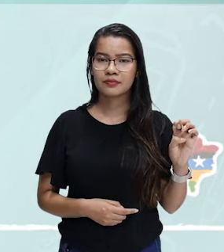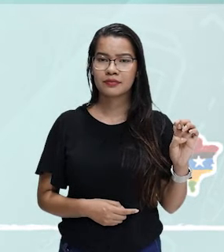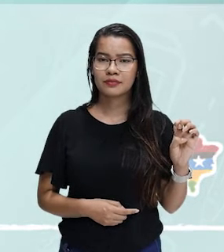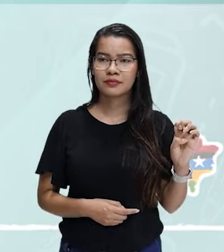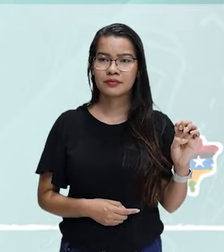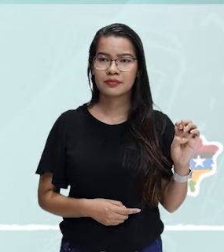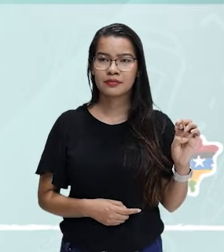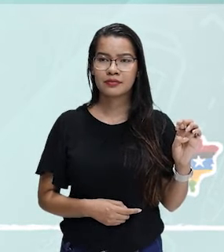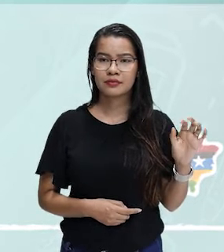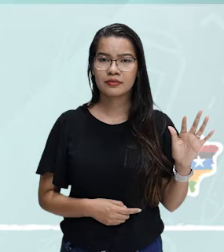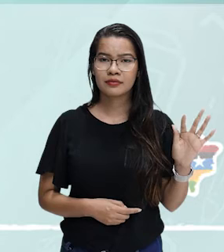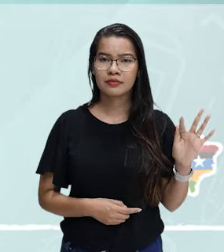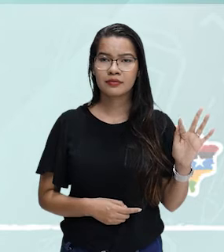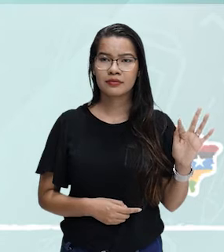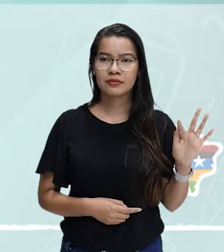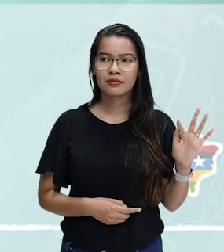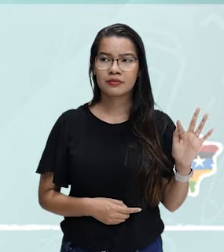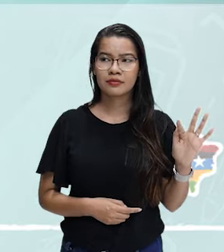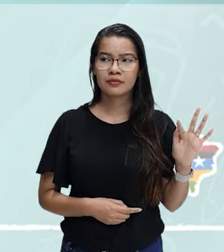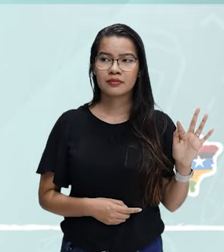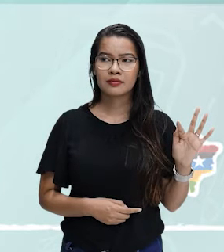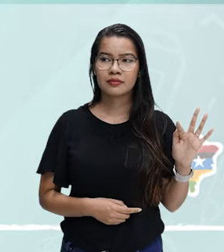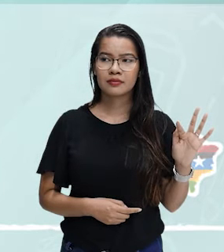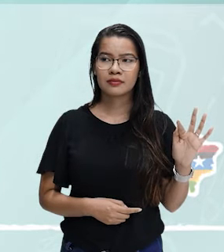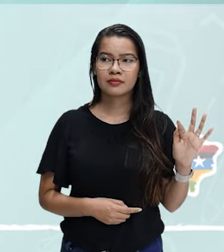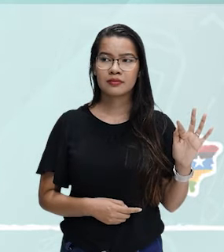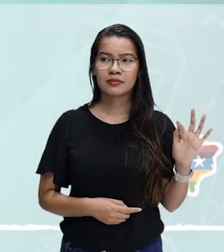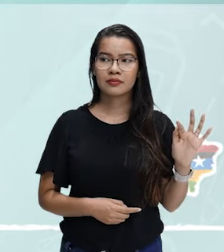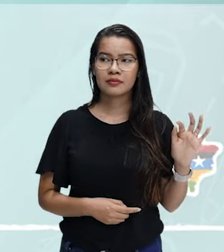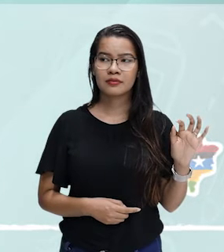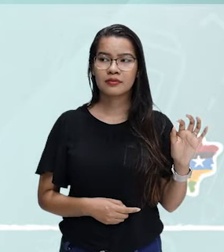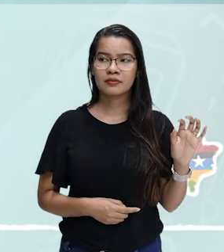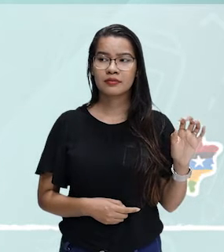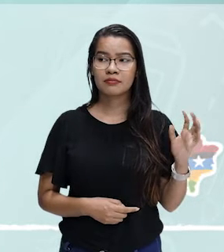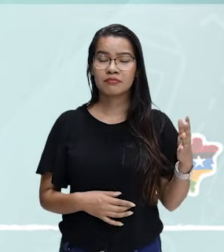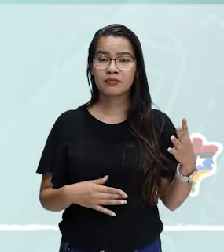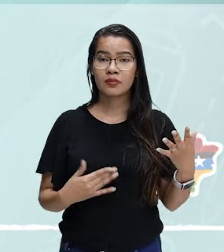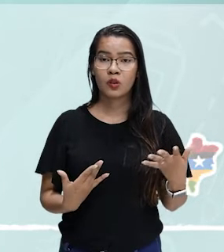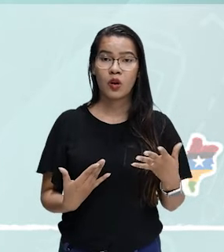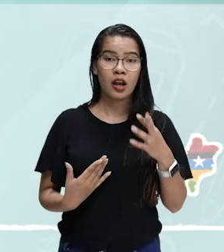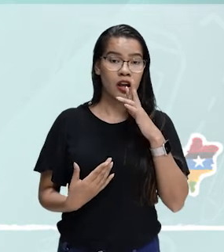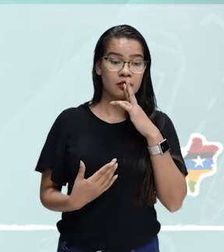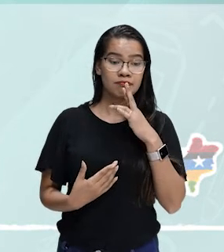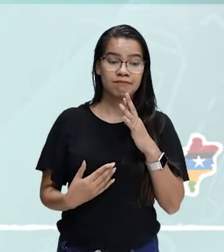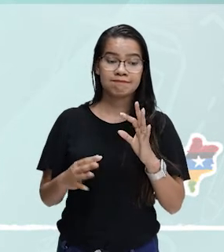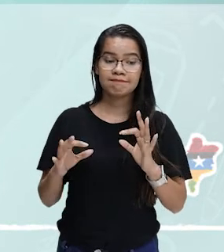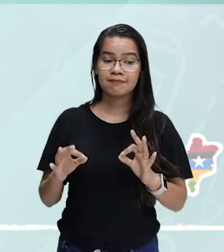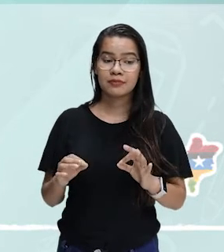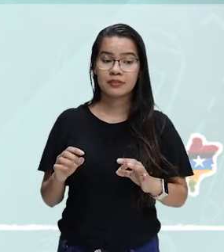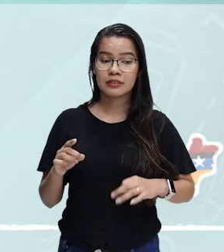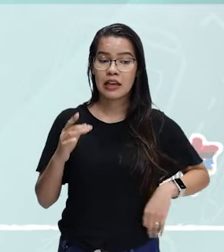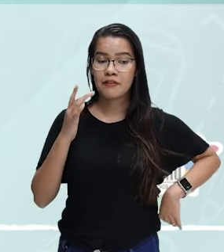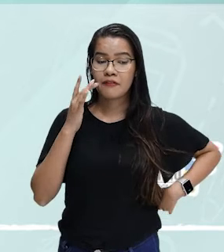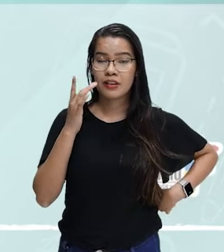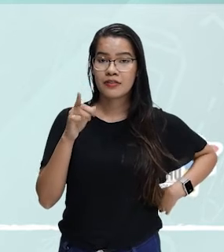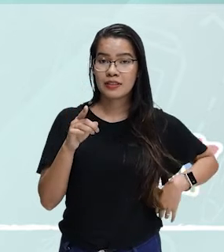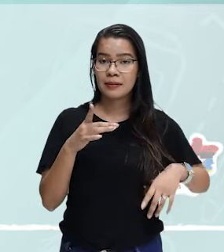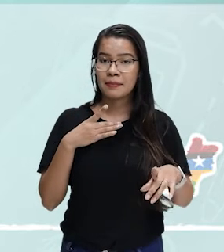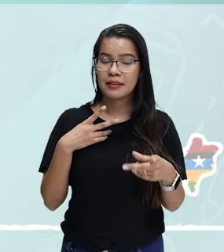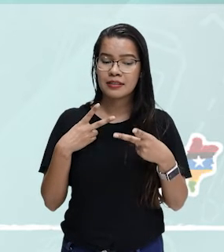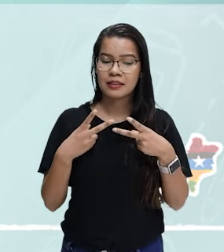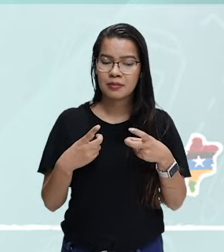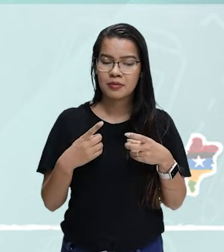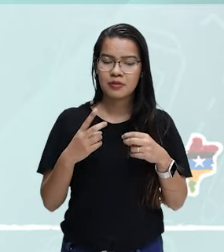objetiva indireta? E aí? Resposta, fácil, né? Você identifica os verbos e vai ver